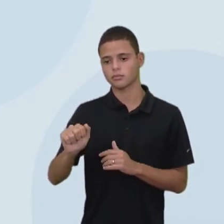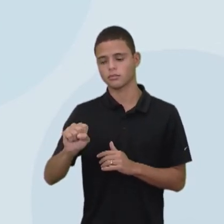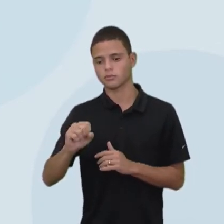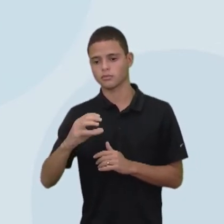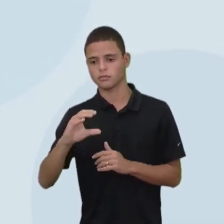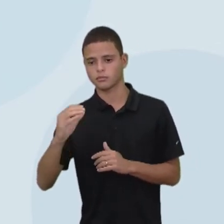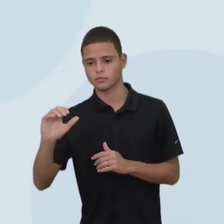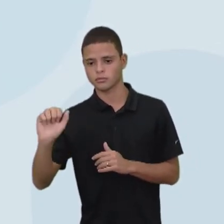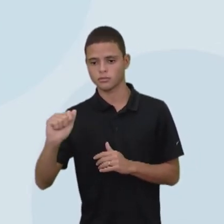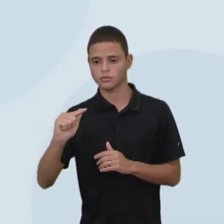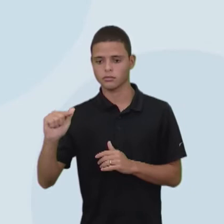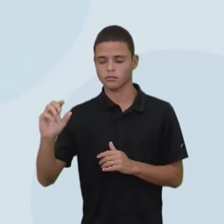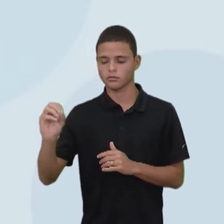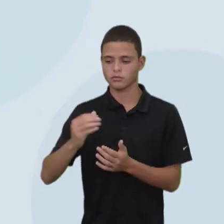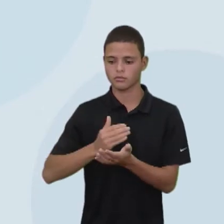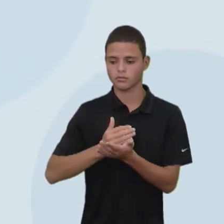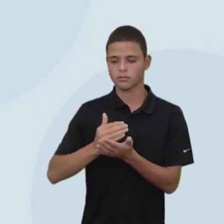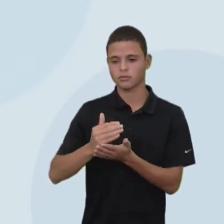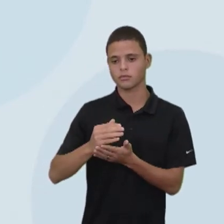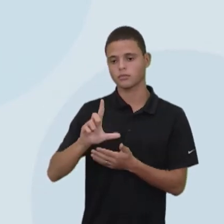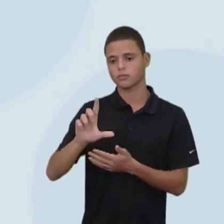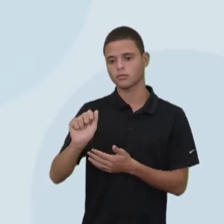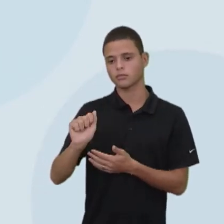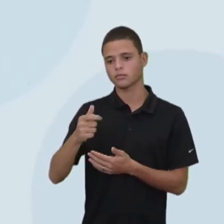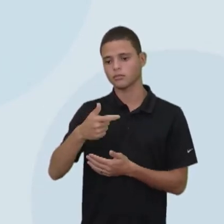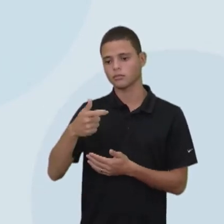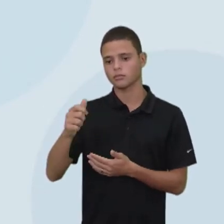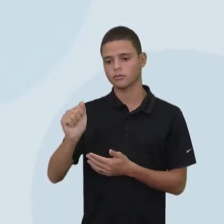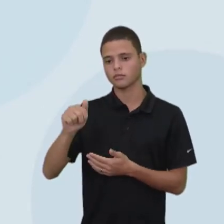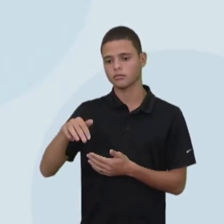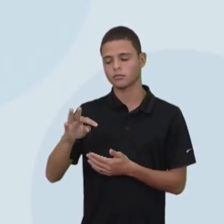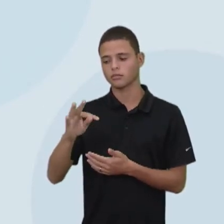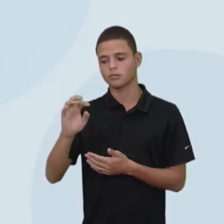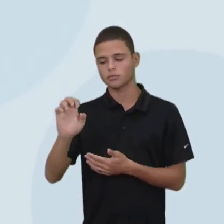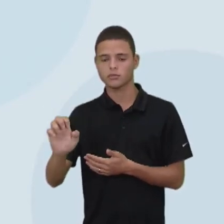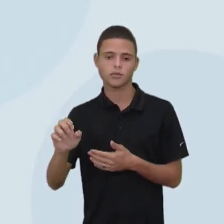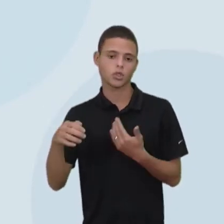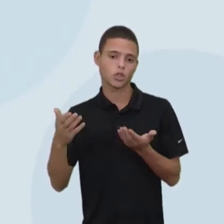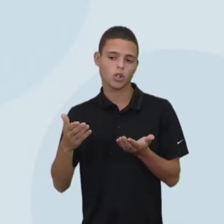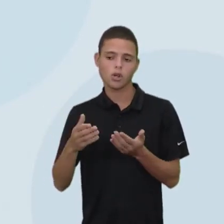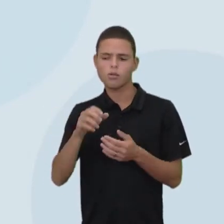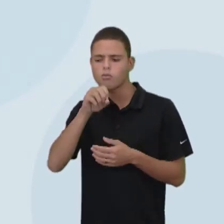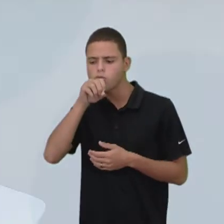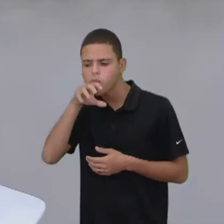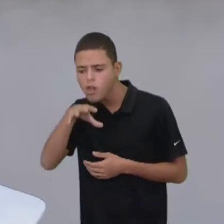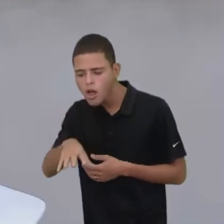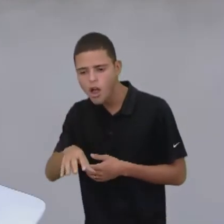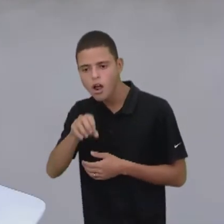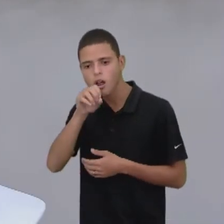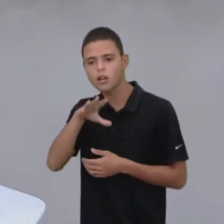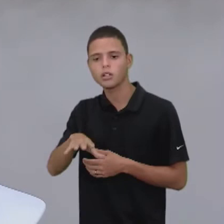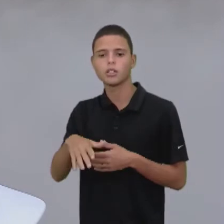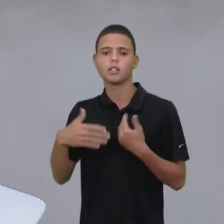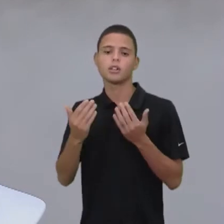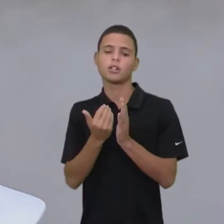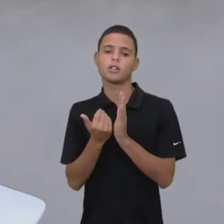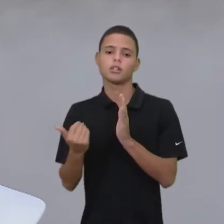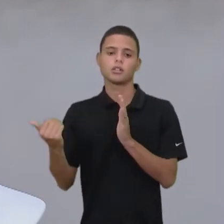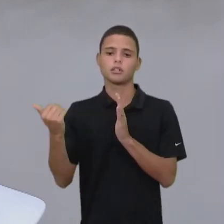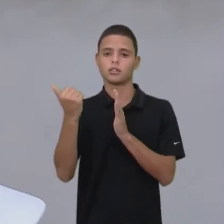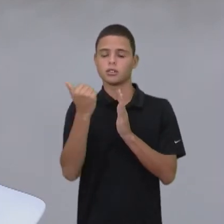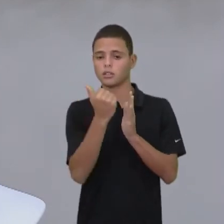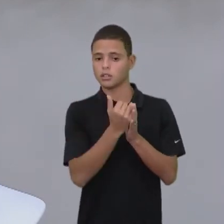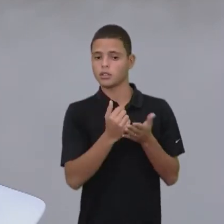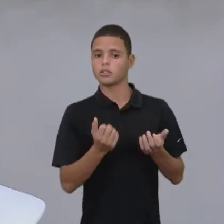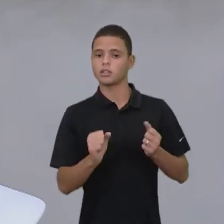de laxantes, por exemplo, de medicamentos, ou induzindo vômito, ou ainda realizando mais atividade